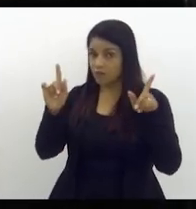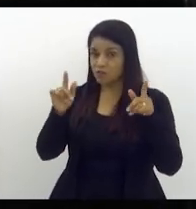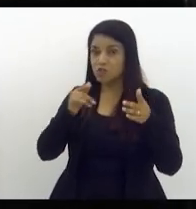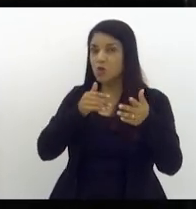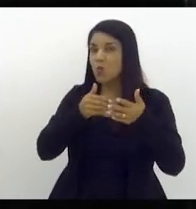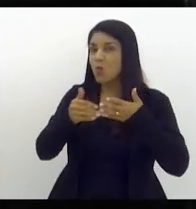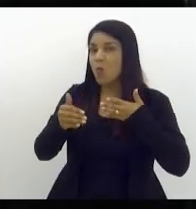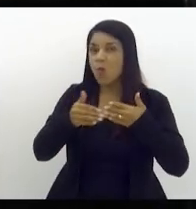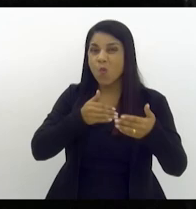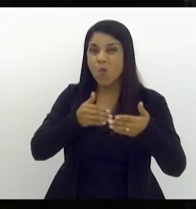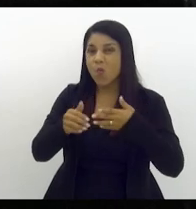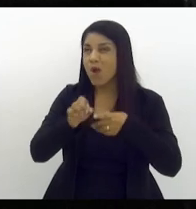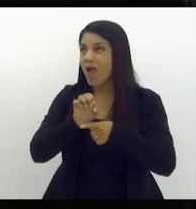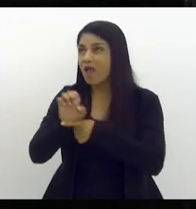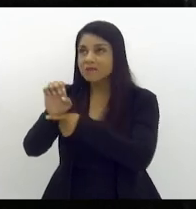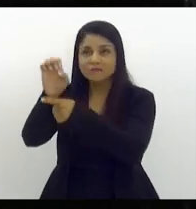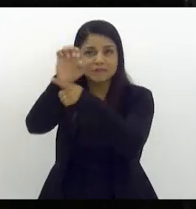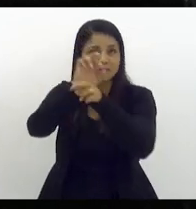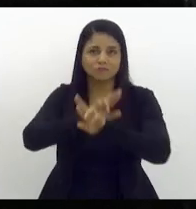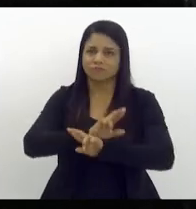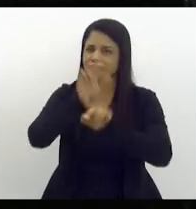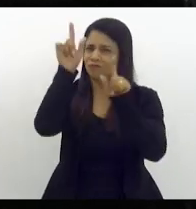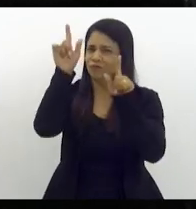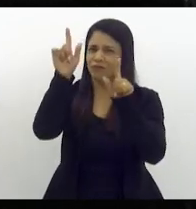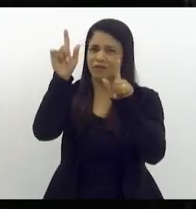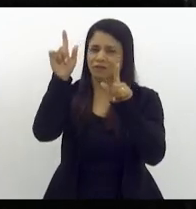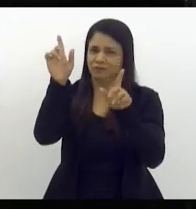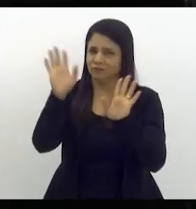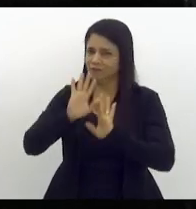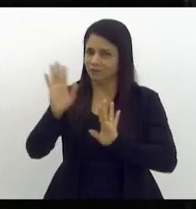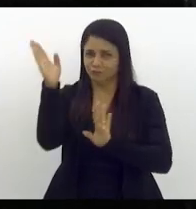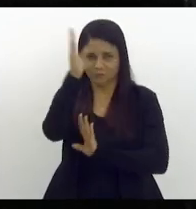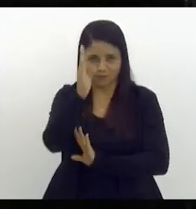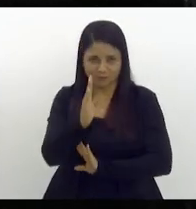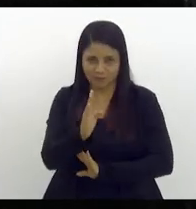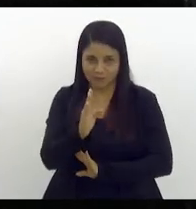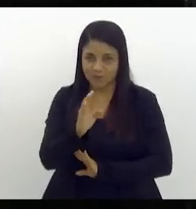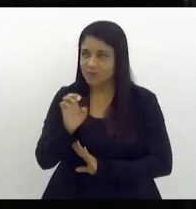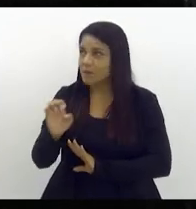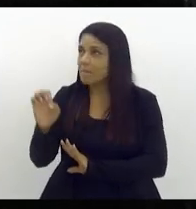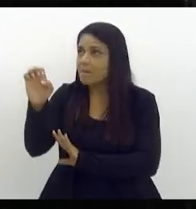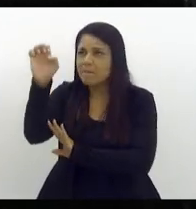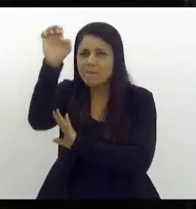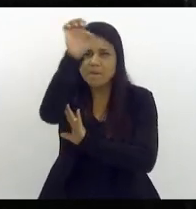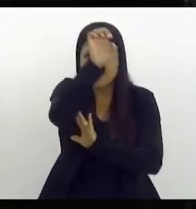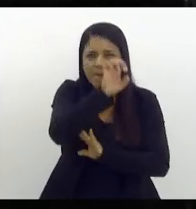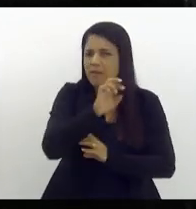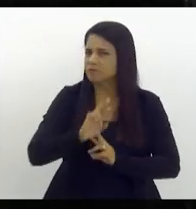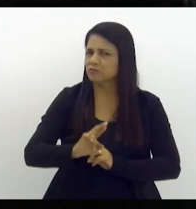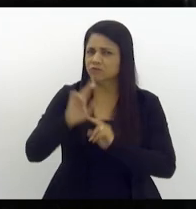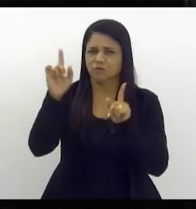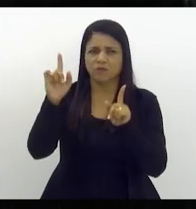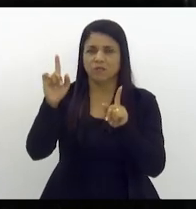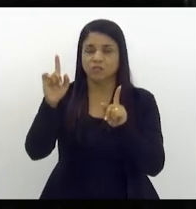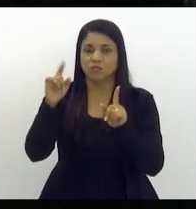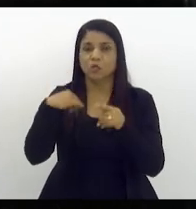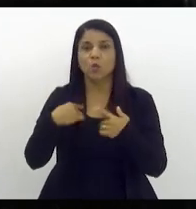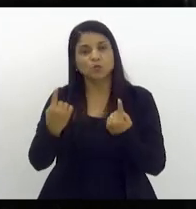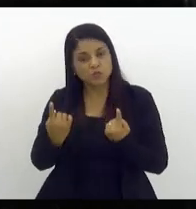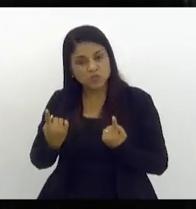qualquer outro estado desse Brasil. E eu desafio qualquer um deputado aqui a falar o